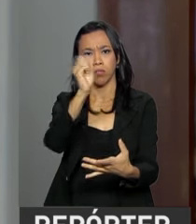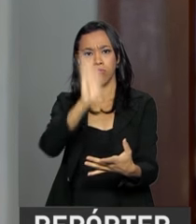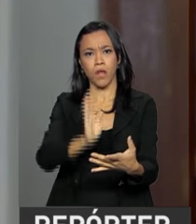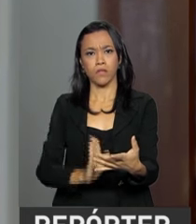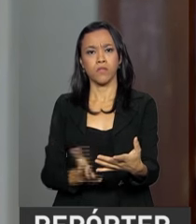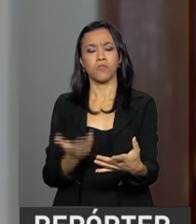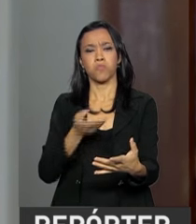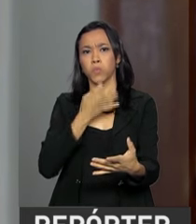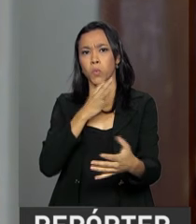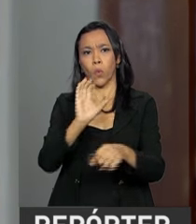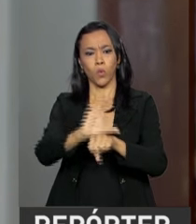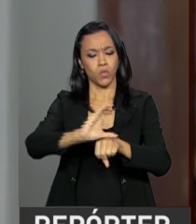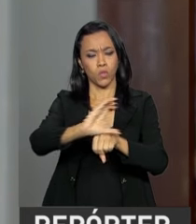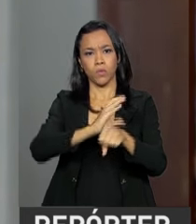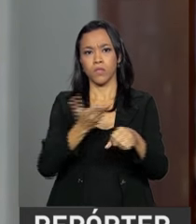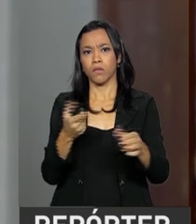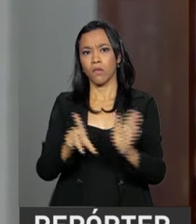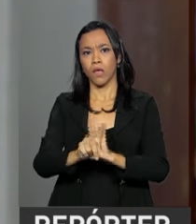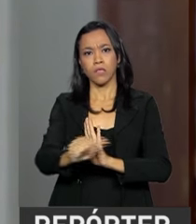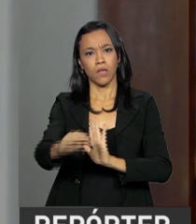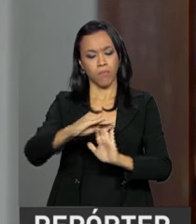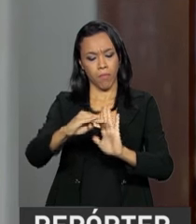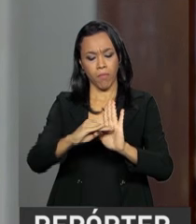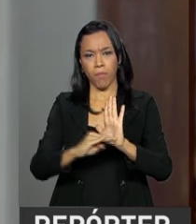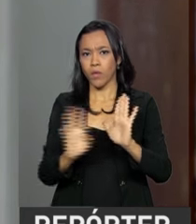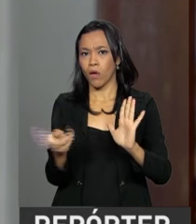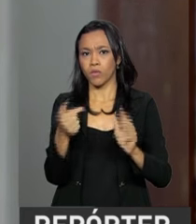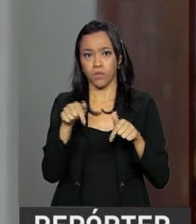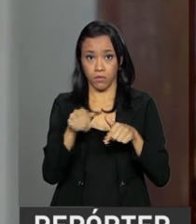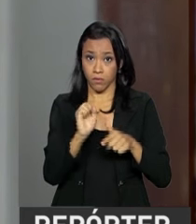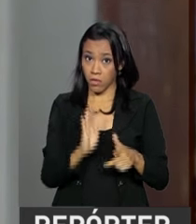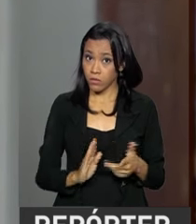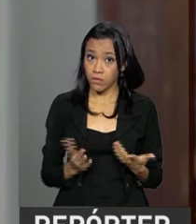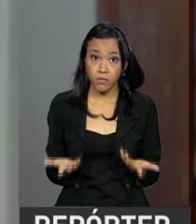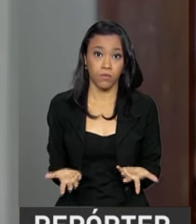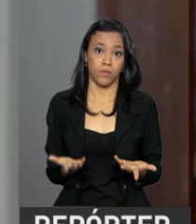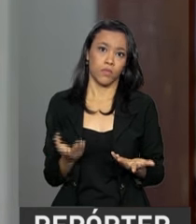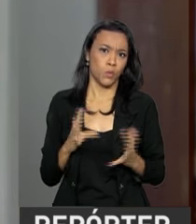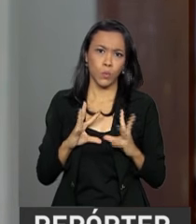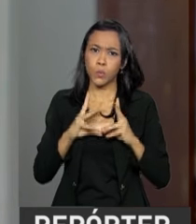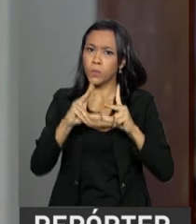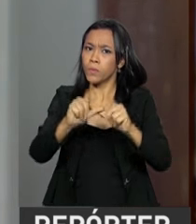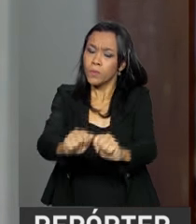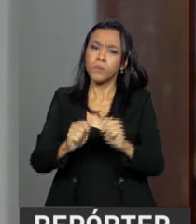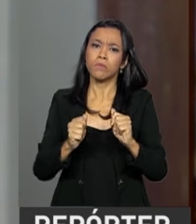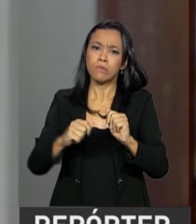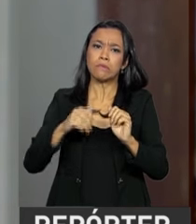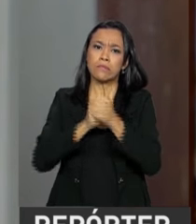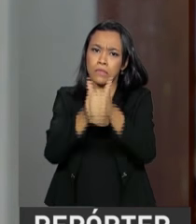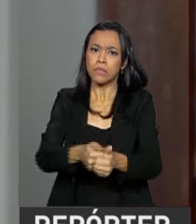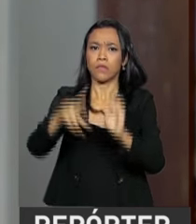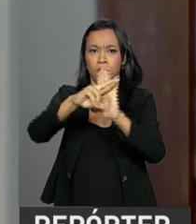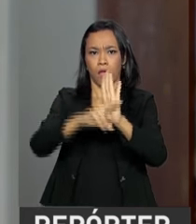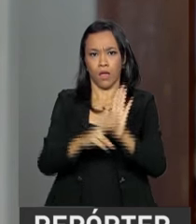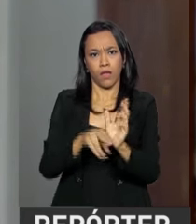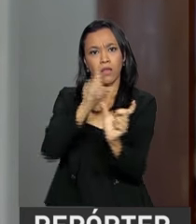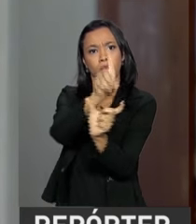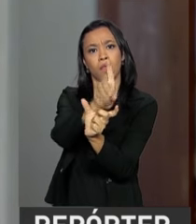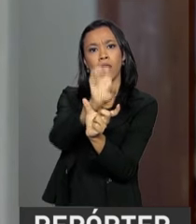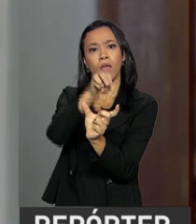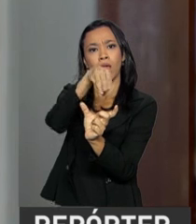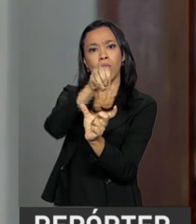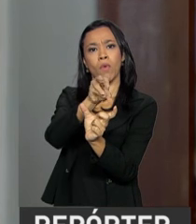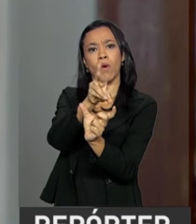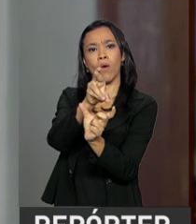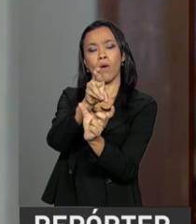da Constituição, das leis e daquilo que aconteceu. Tudo dentro das estritas normas da democracia. Mais